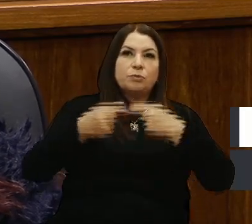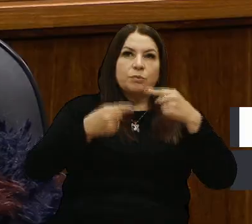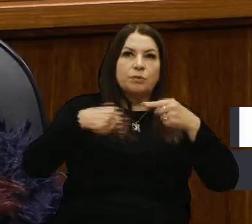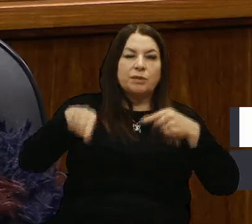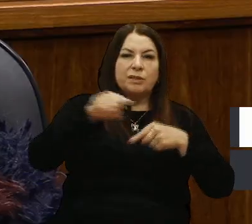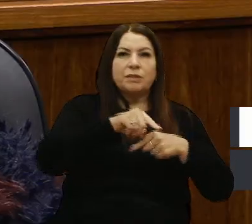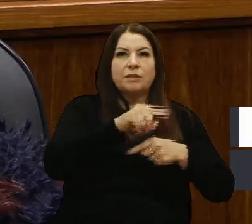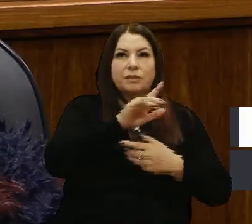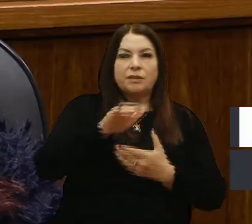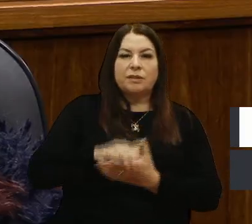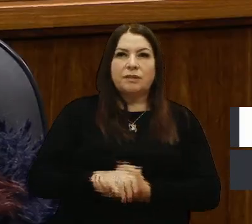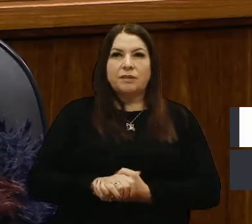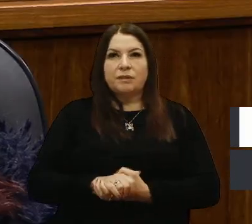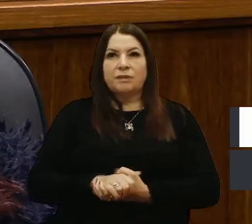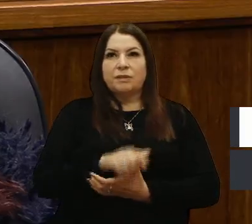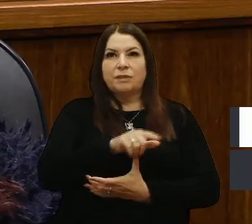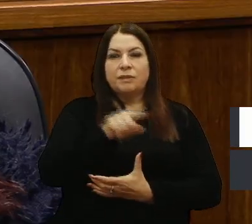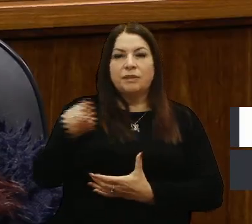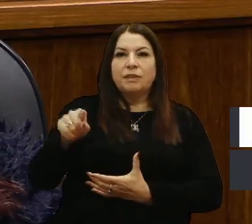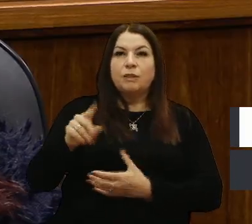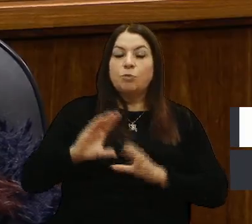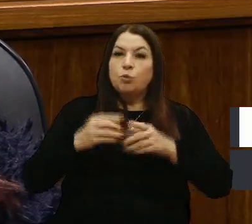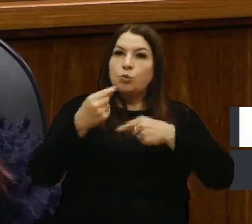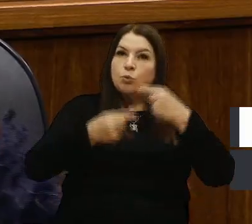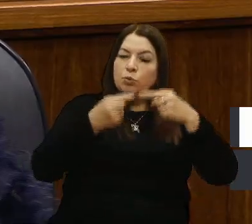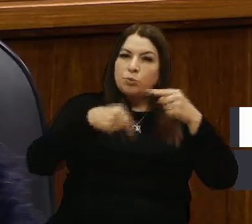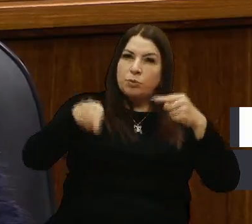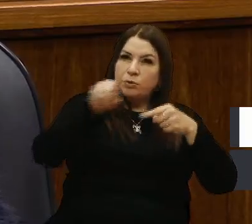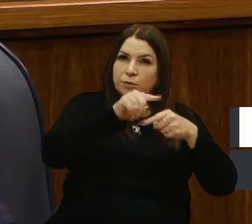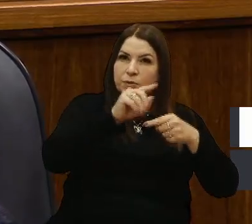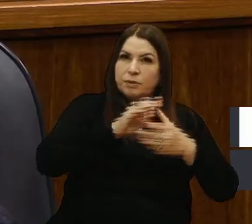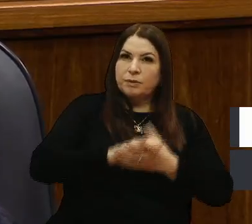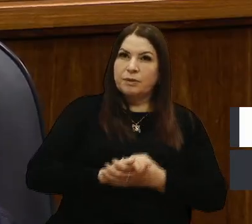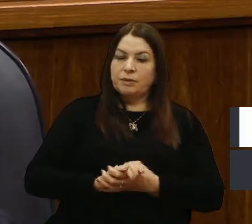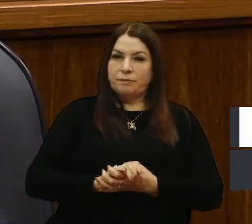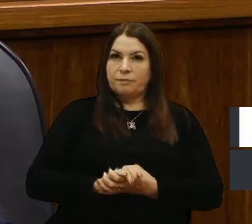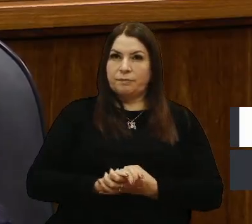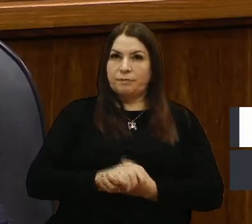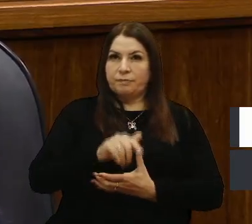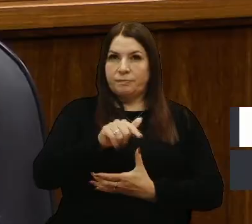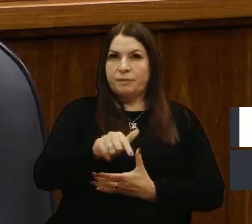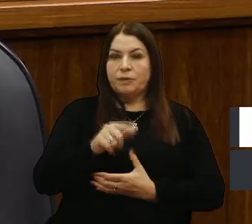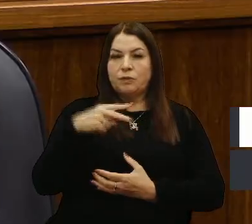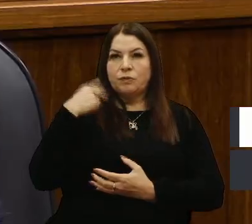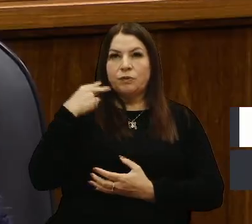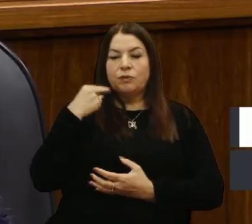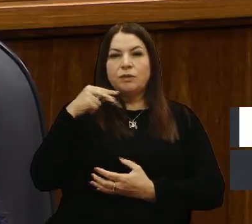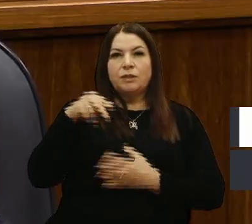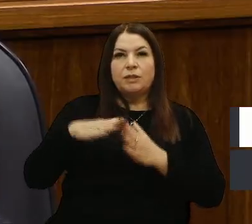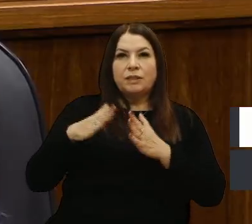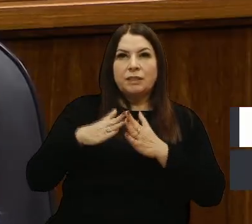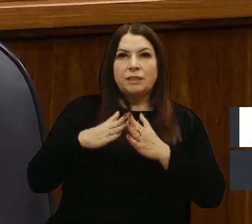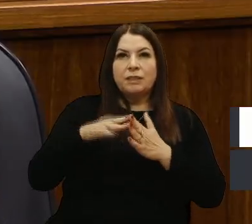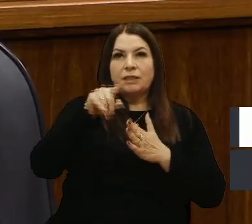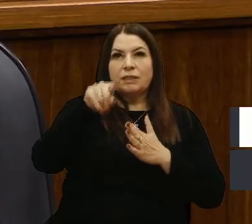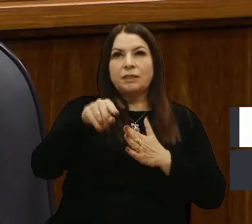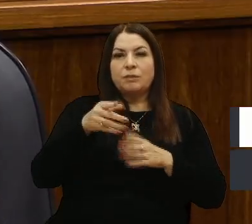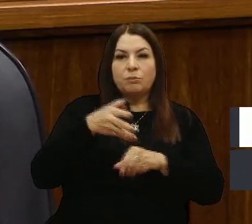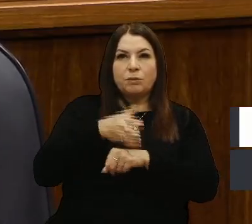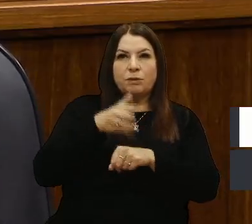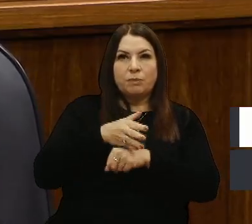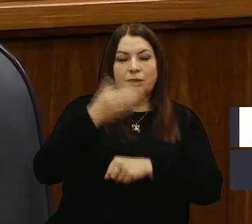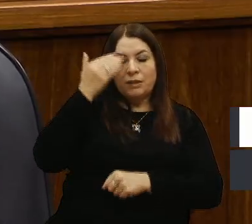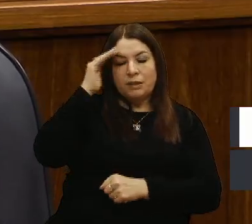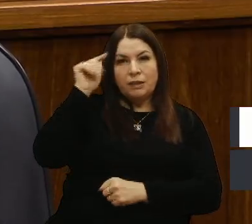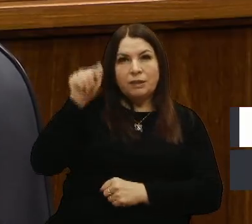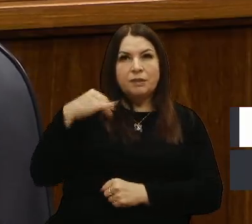parlamentares e por saber que essa será uma frente que, com certeza, praticamente todos os vereadores aqui desta casa vão querer participar por entender